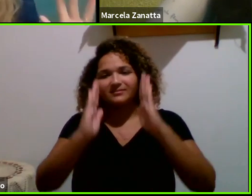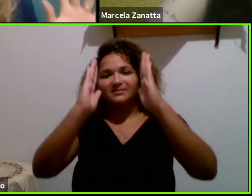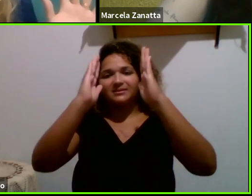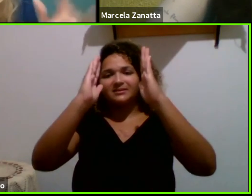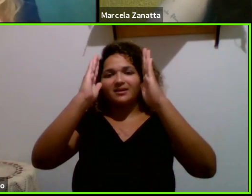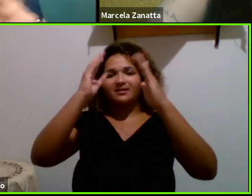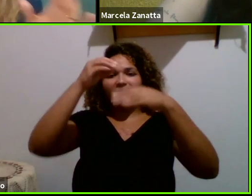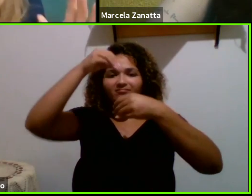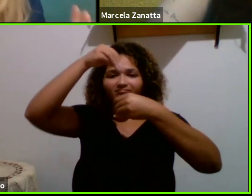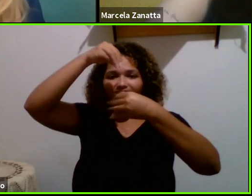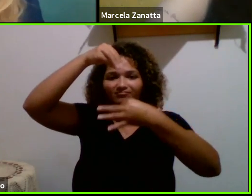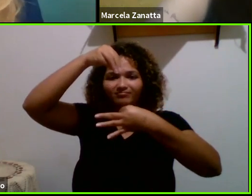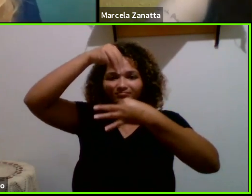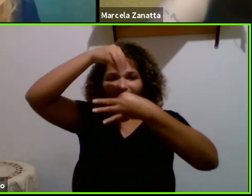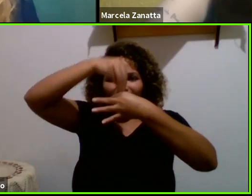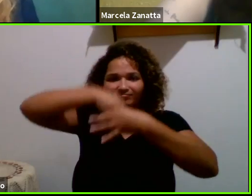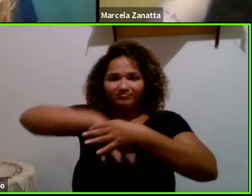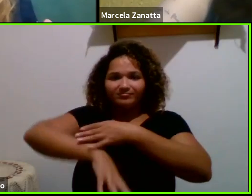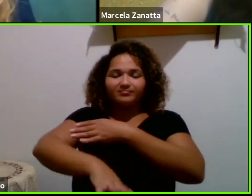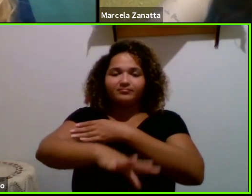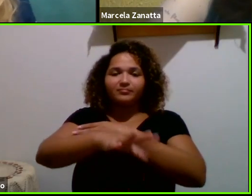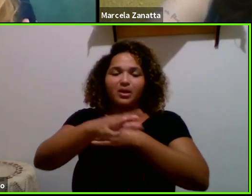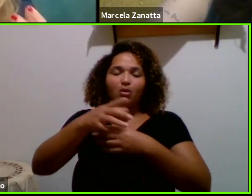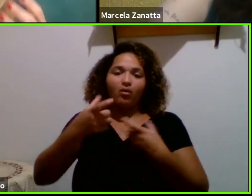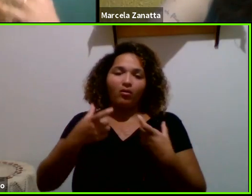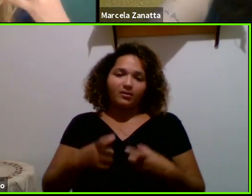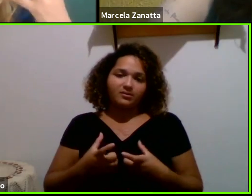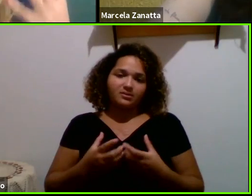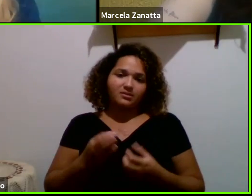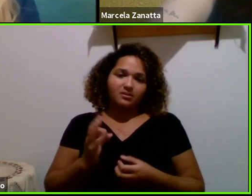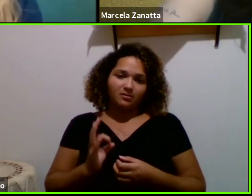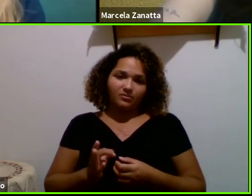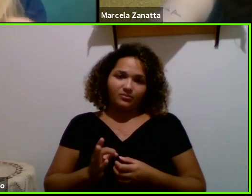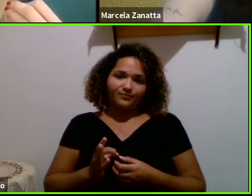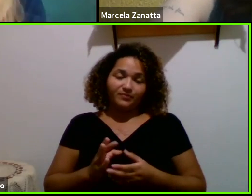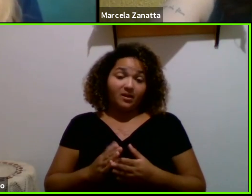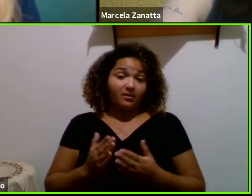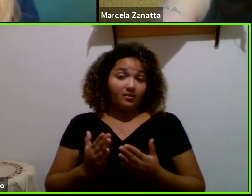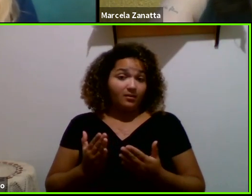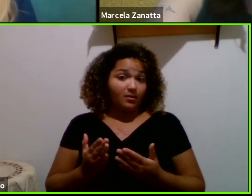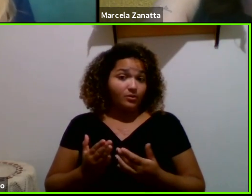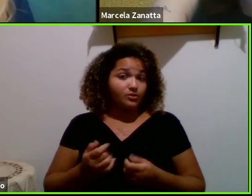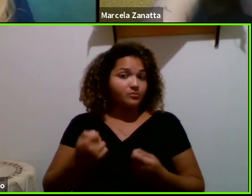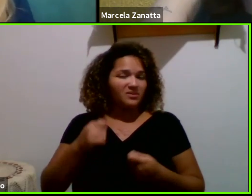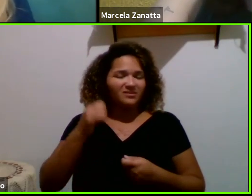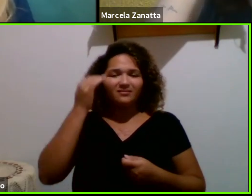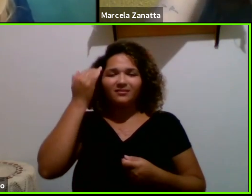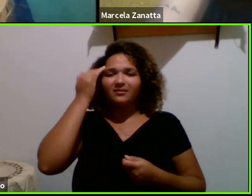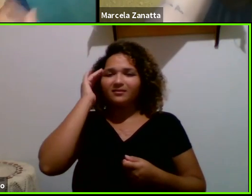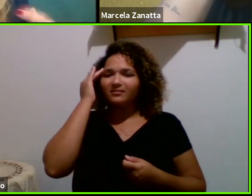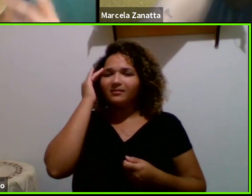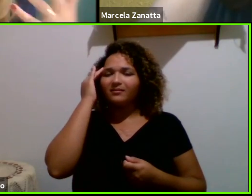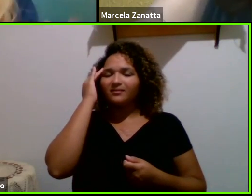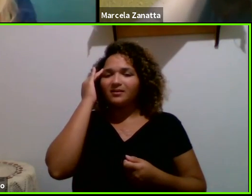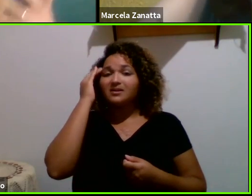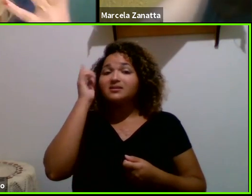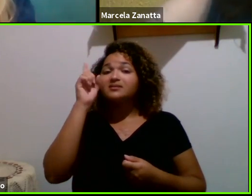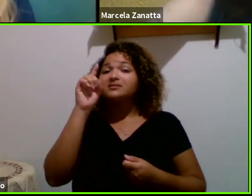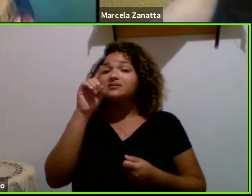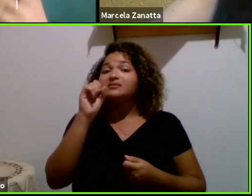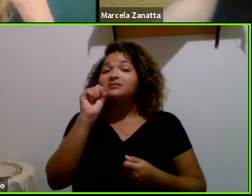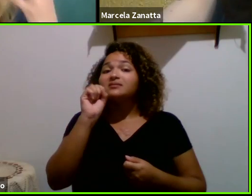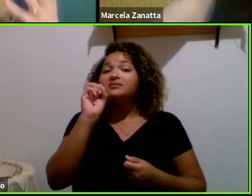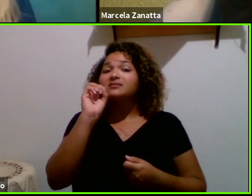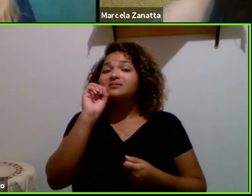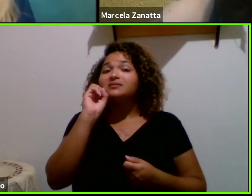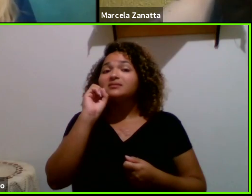uma defletida de primeiro ou de segundo grau. Então, nós precisamos entender a mecânica do parto, porque o parto nada mais